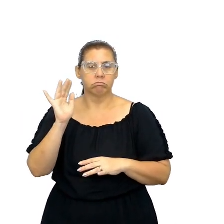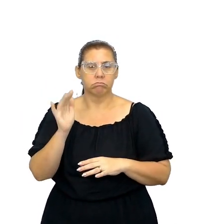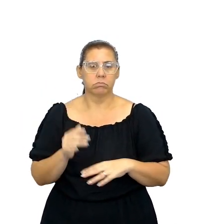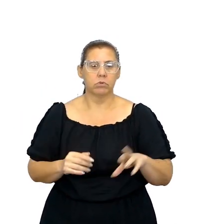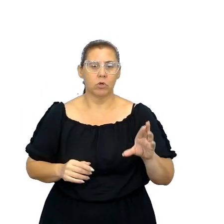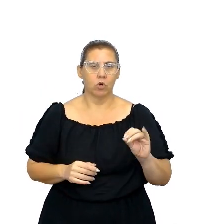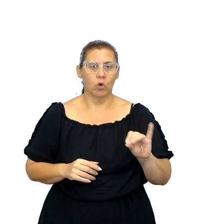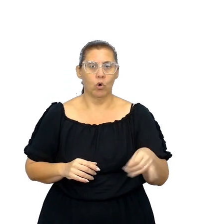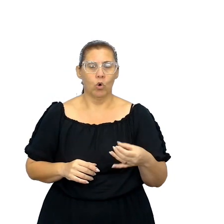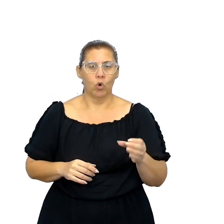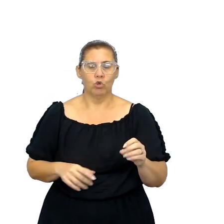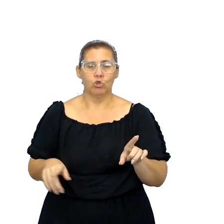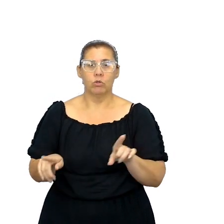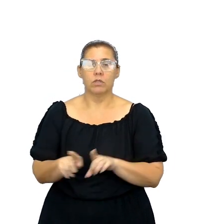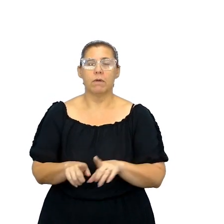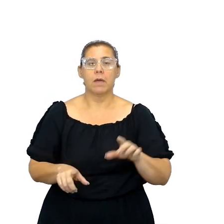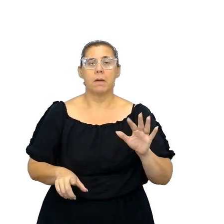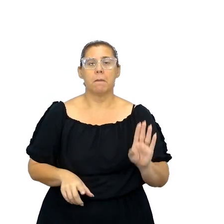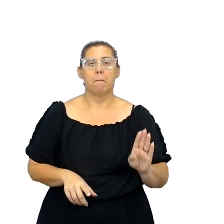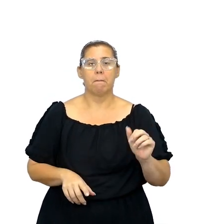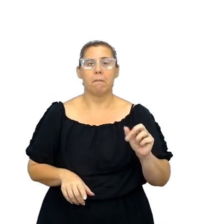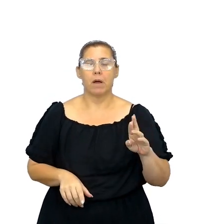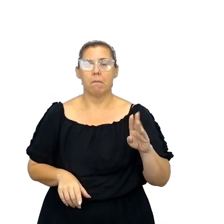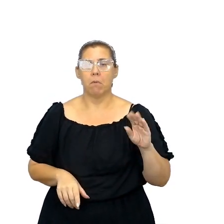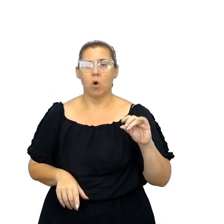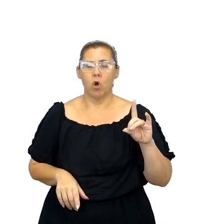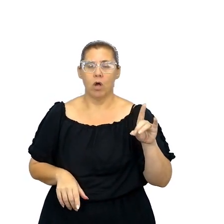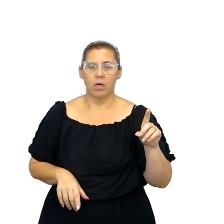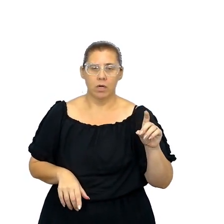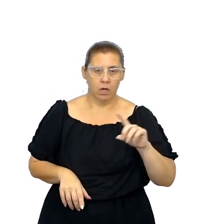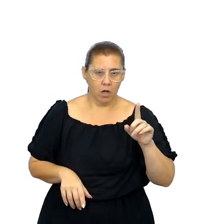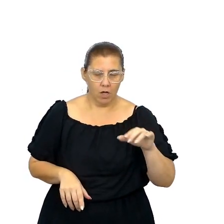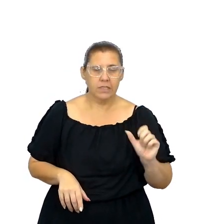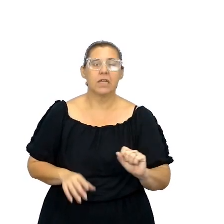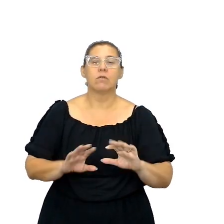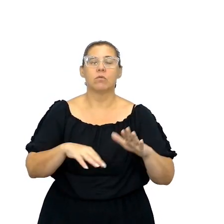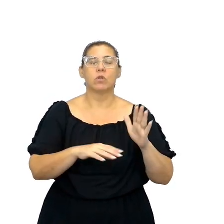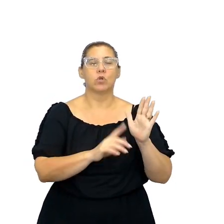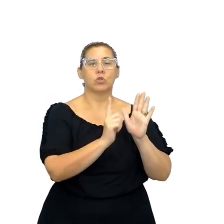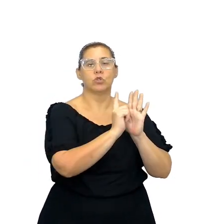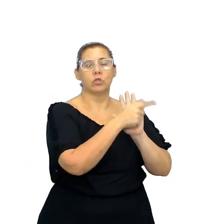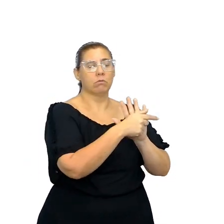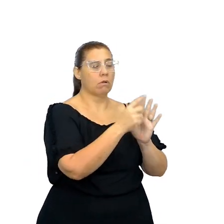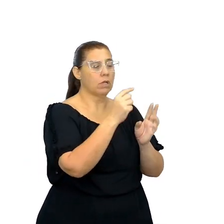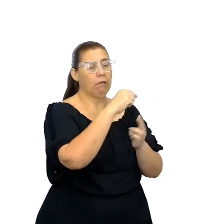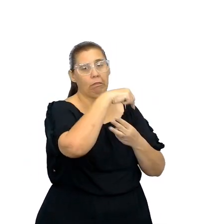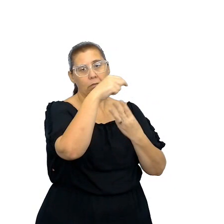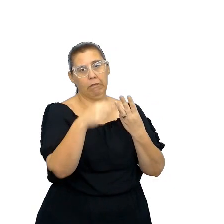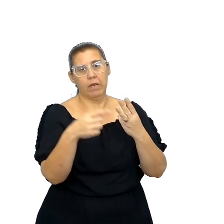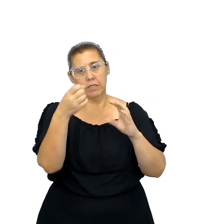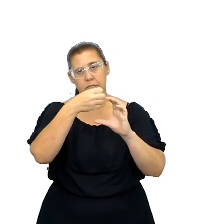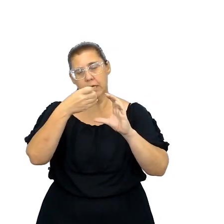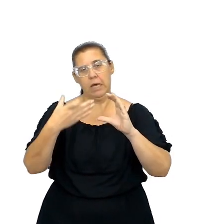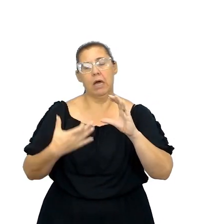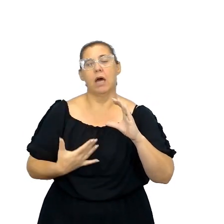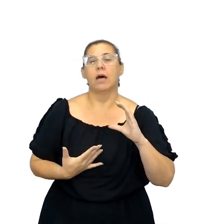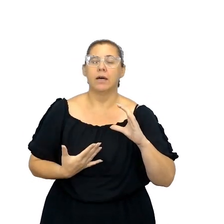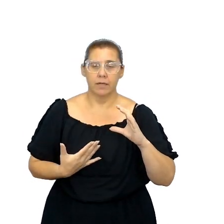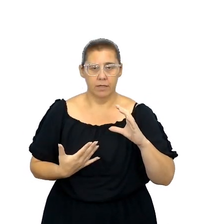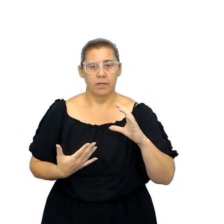e Barbosa, quando dizem que o gênero, ele se constitui basicamente em 3 elementos que são